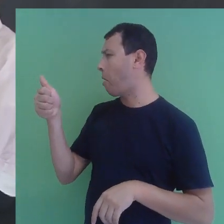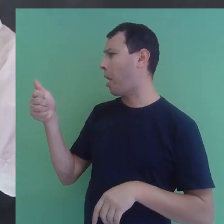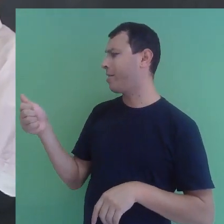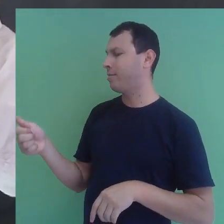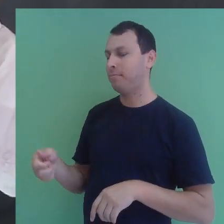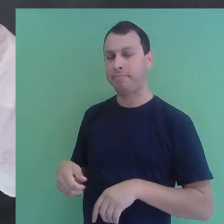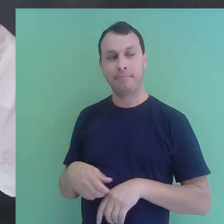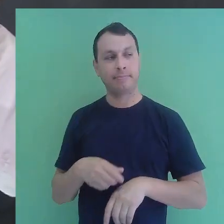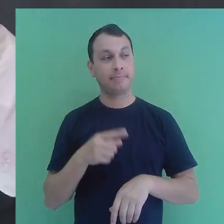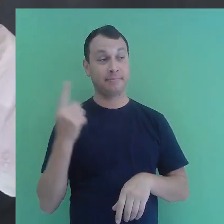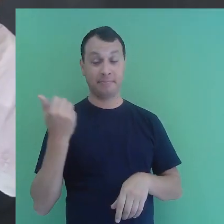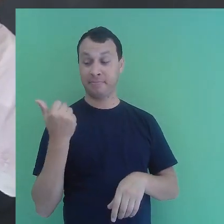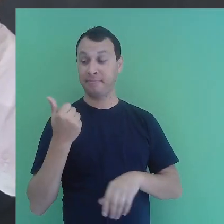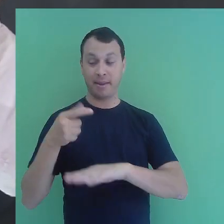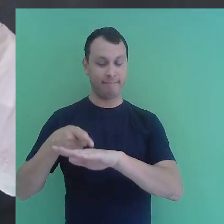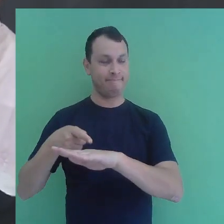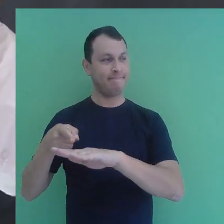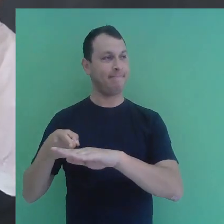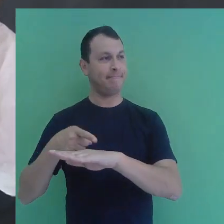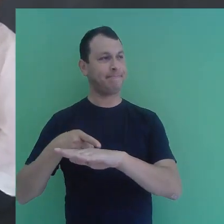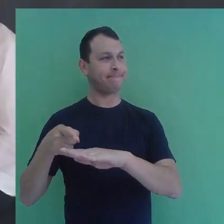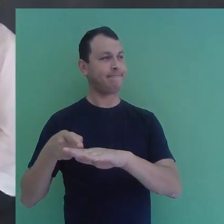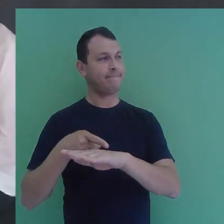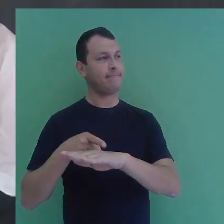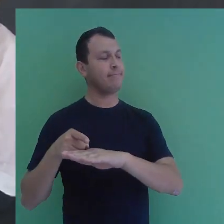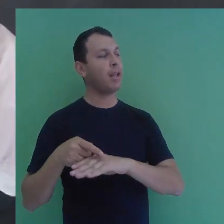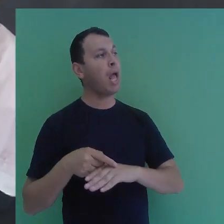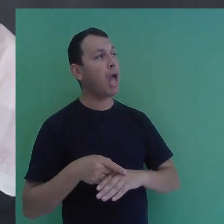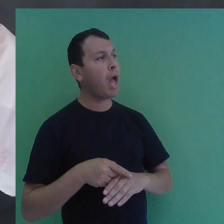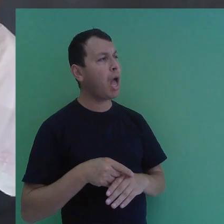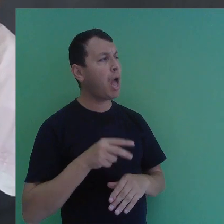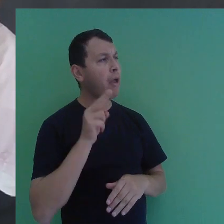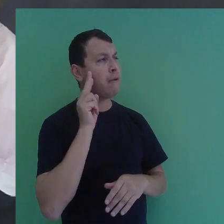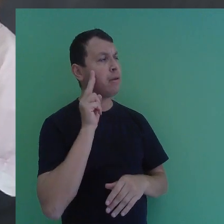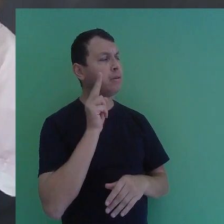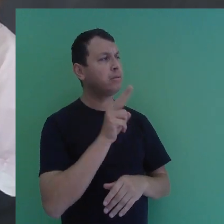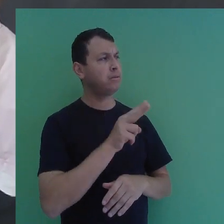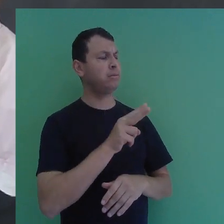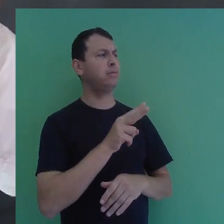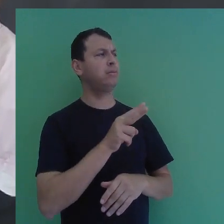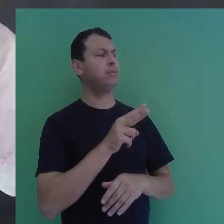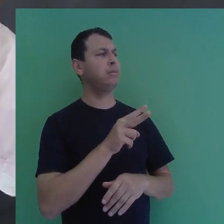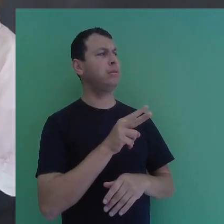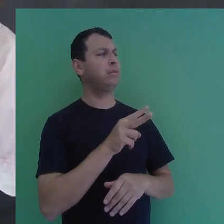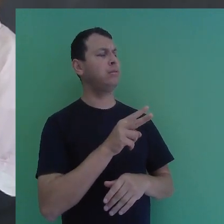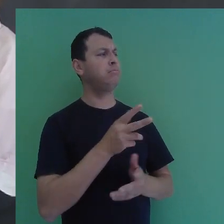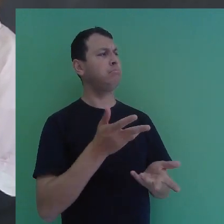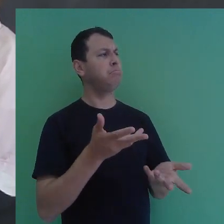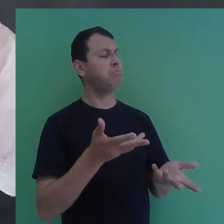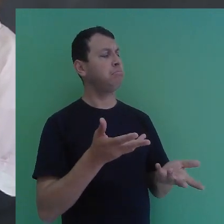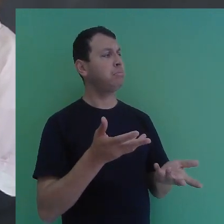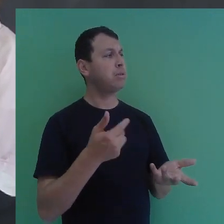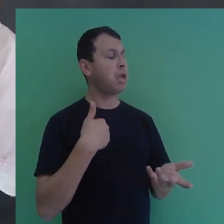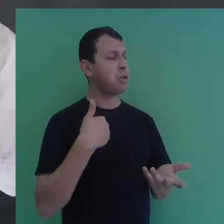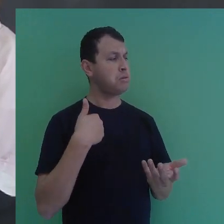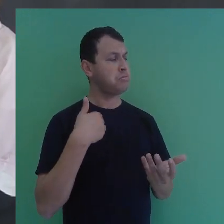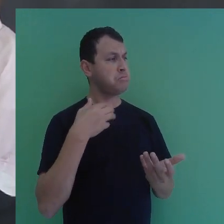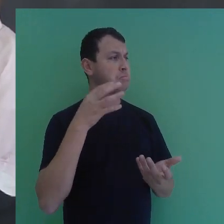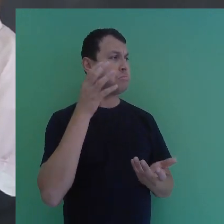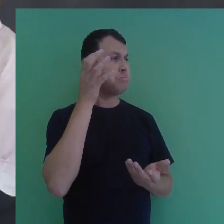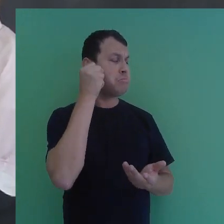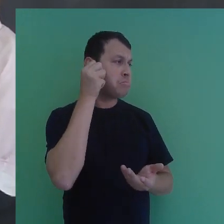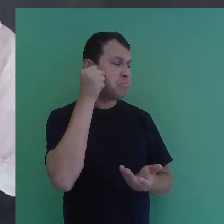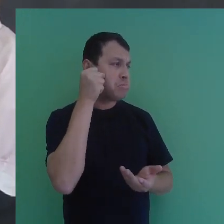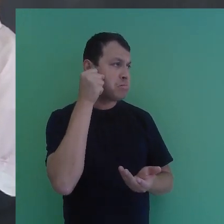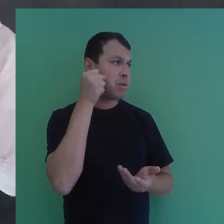consegue lidar muito bem com os problemas da sociedade, porque ele é uma pessoa perfeita. O cego também, ele precisa